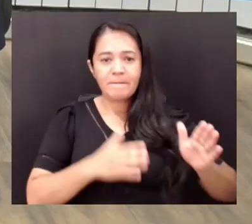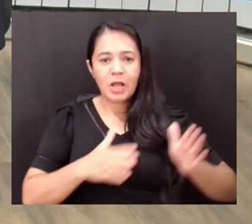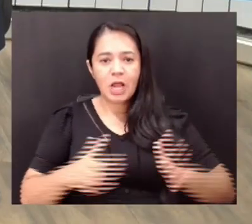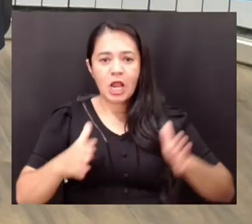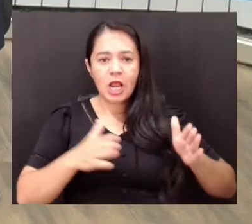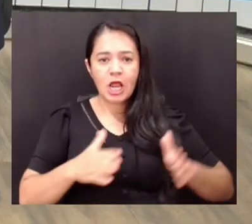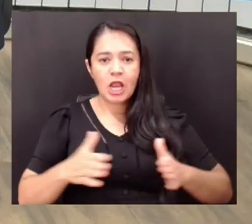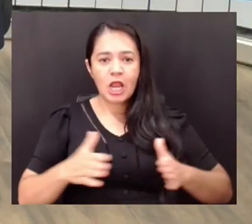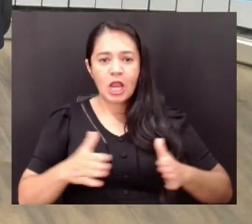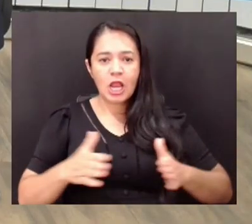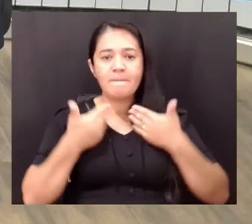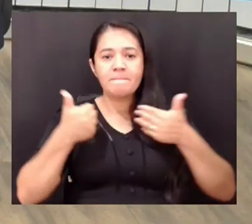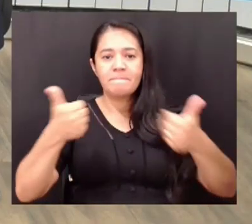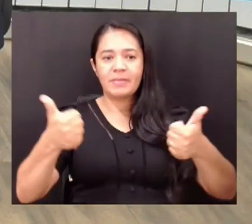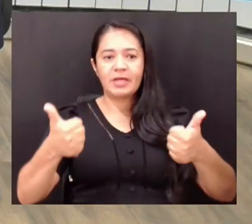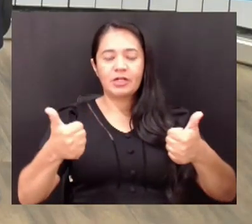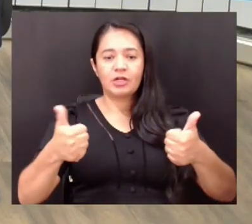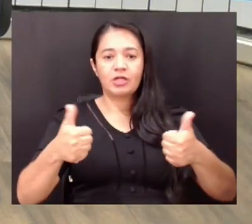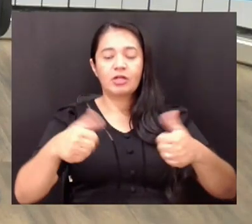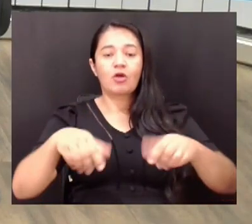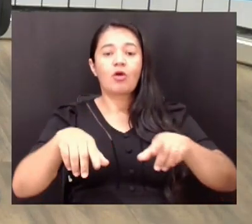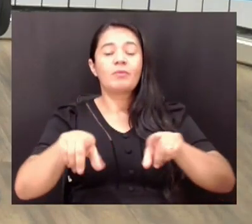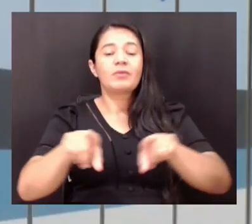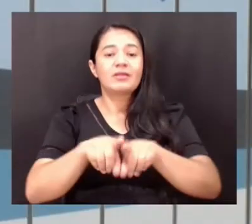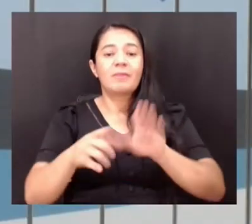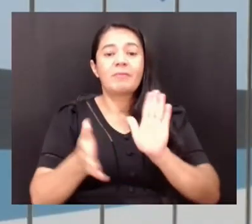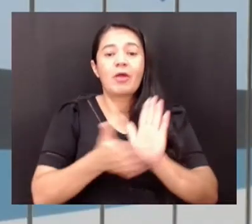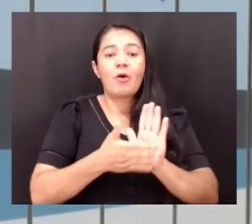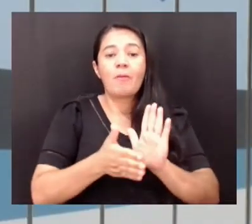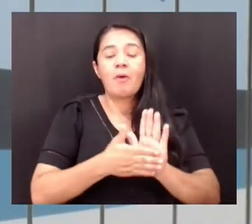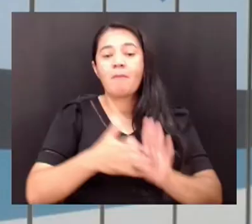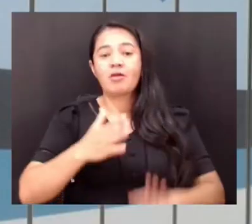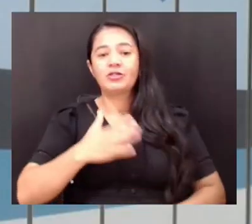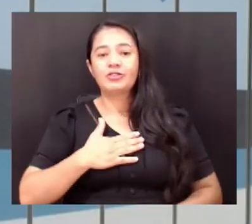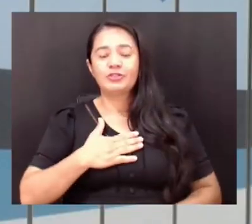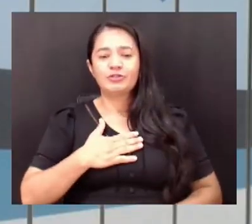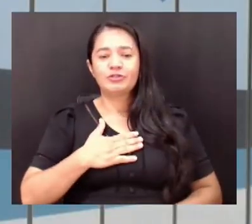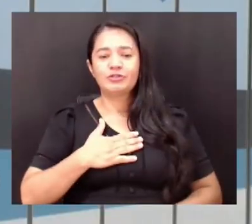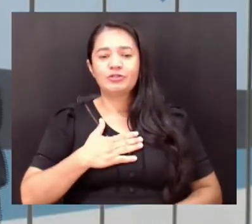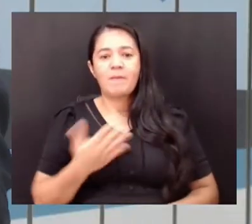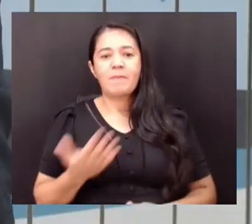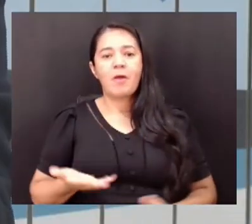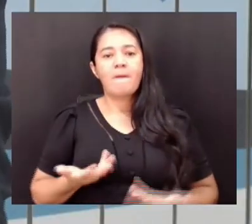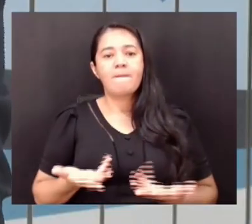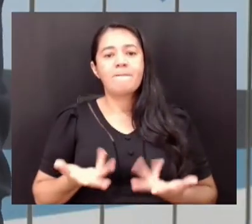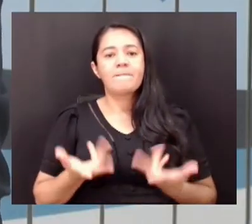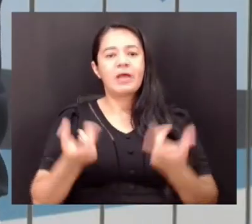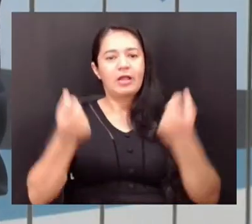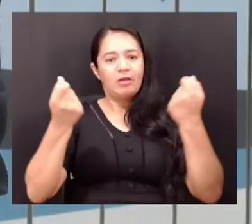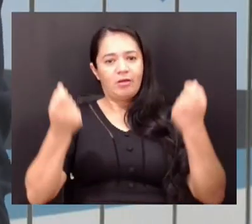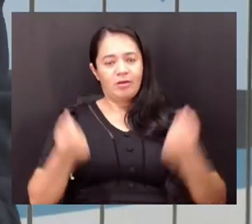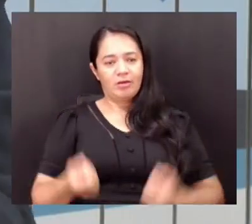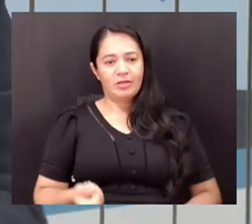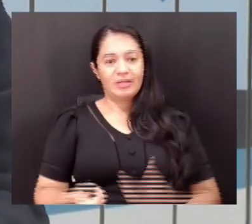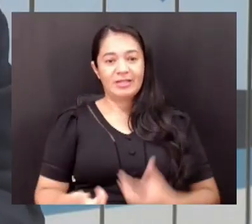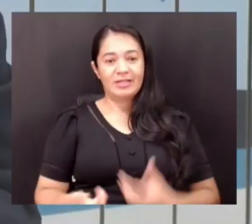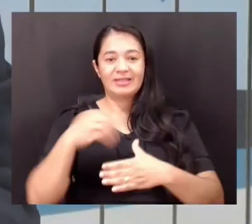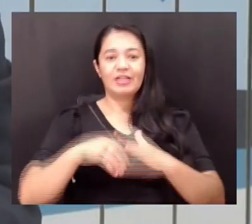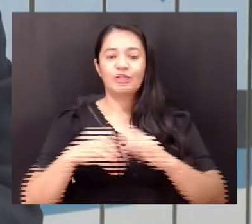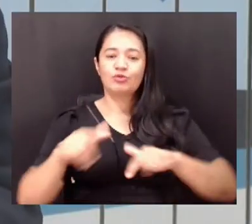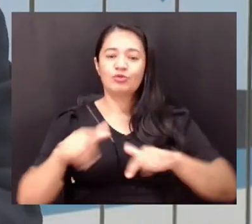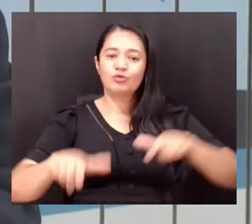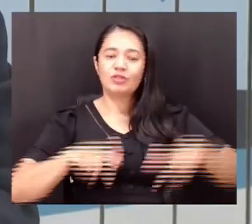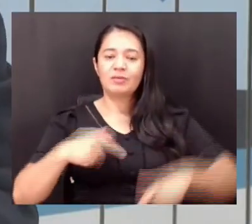aguça o meu propósito. Eu me sinto importante. É importante dentro do trabalho que eu realizo, eu vejo